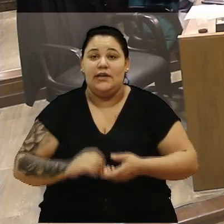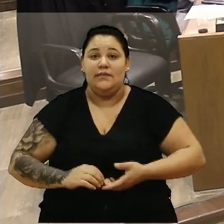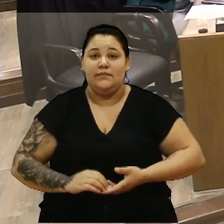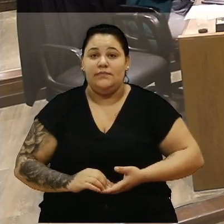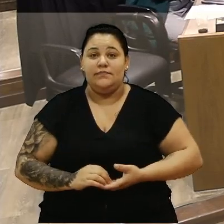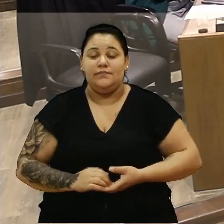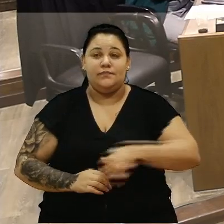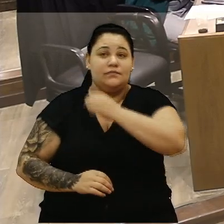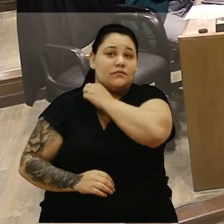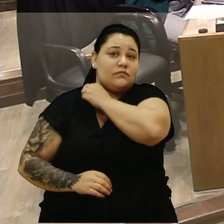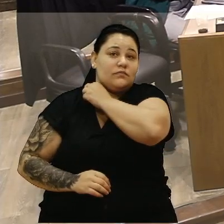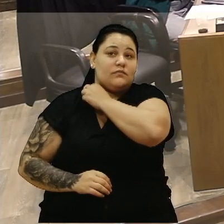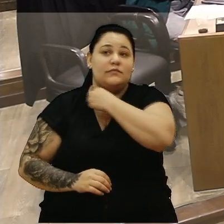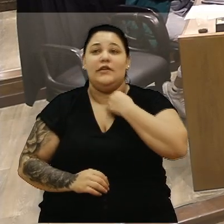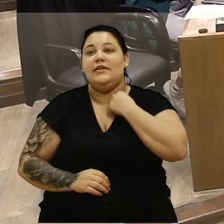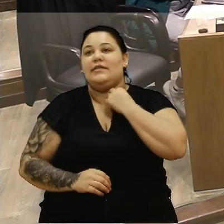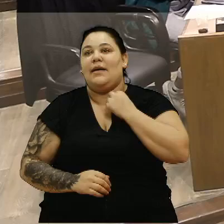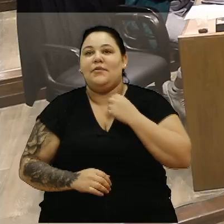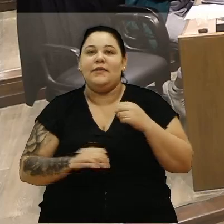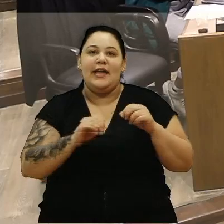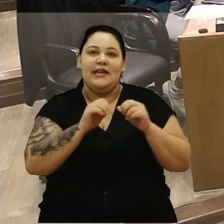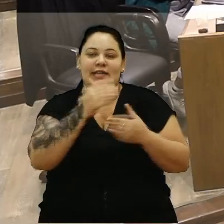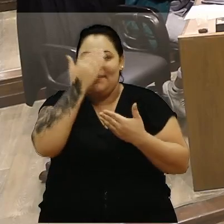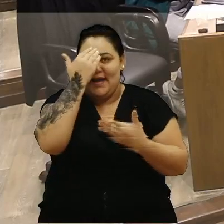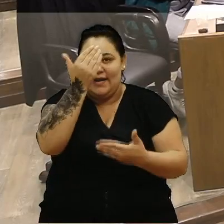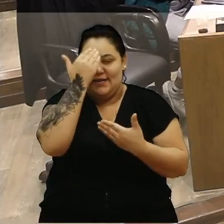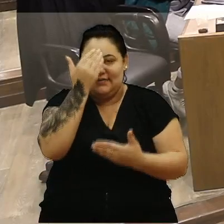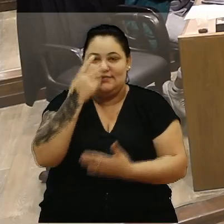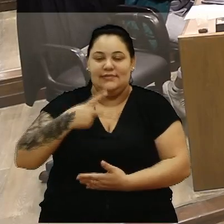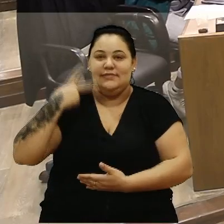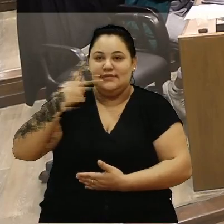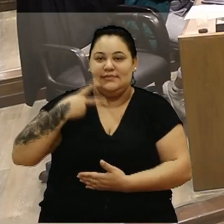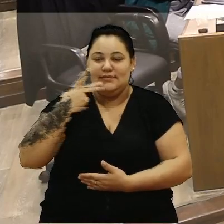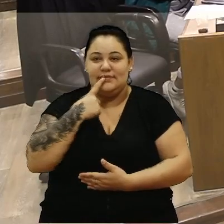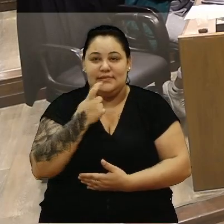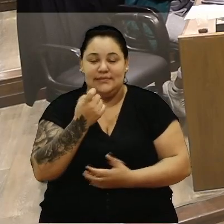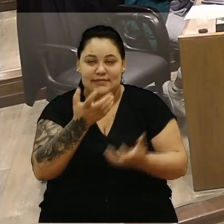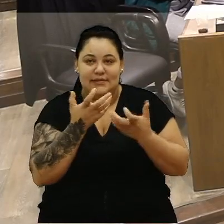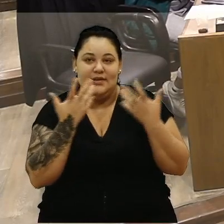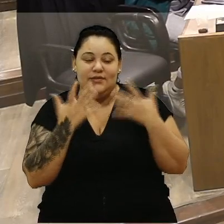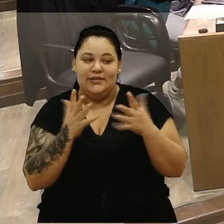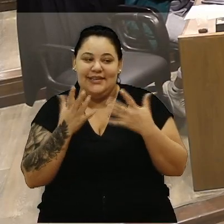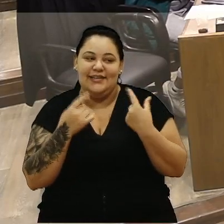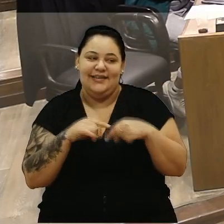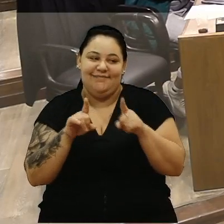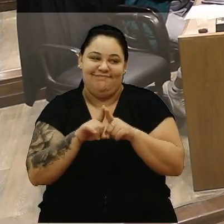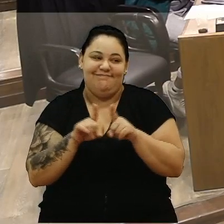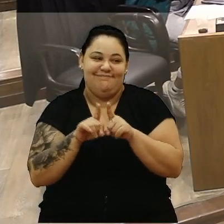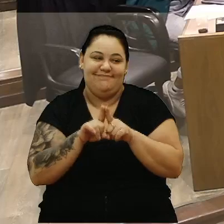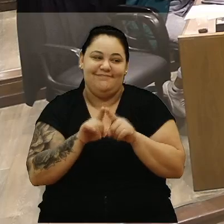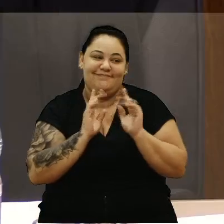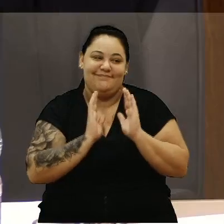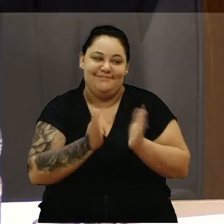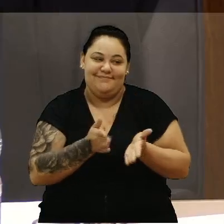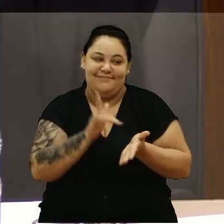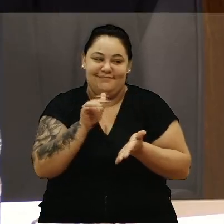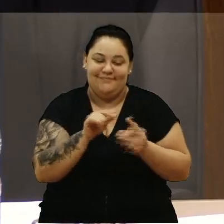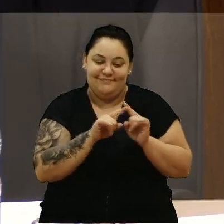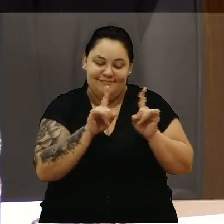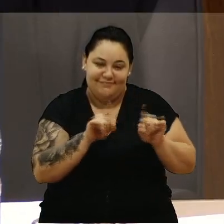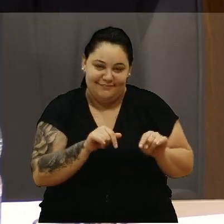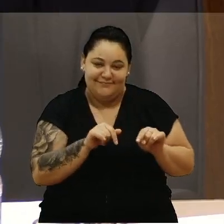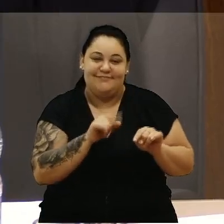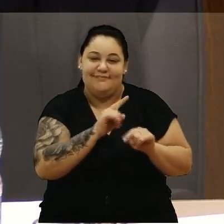Muito obrigada, vereadora Rose. Eu quero lhe parabenizar a Jaque, que é a servidora que acompanha, que